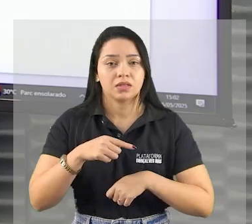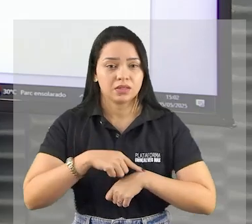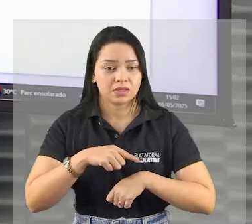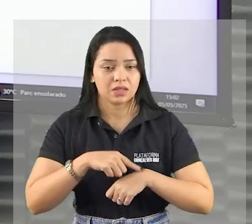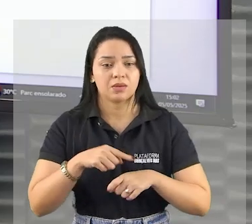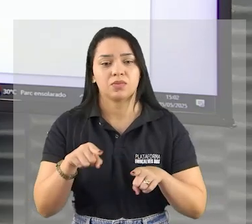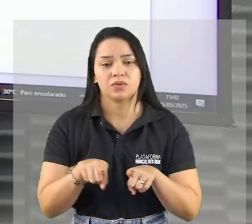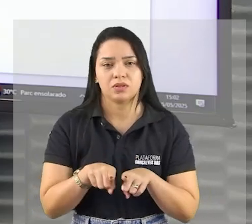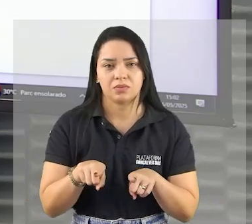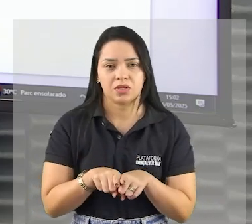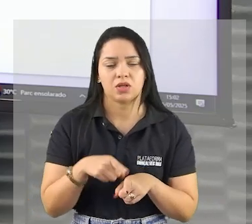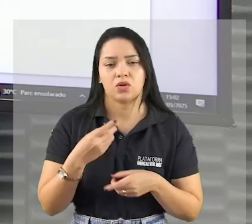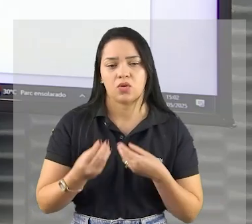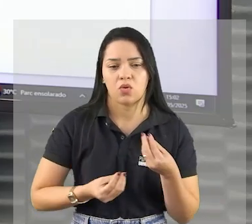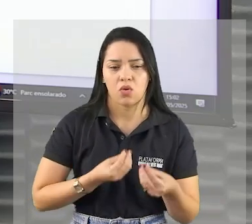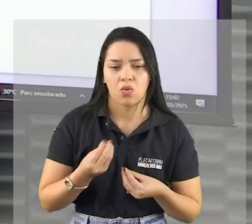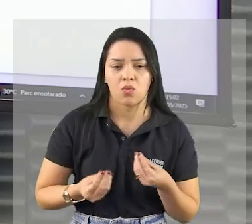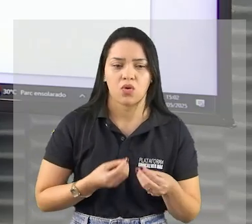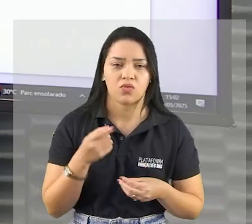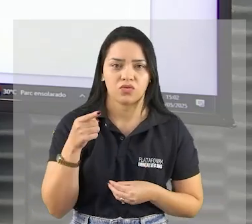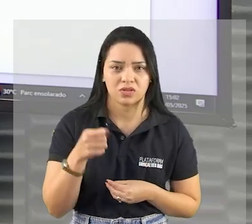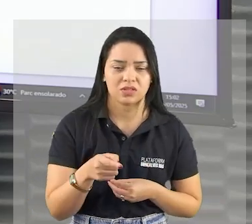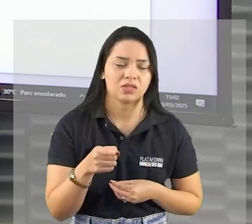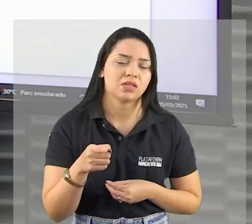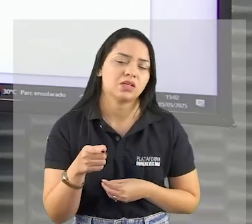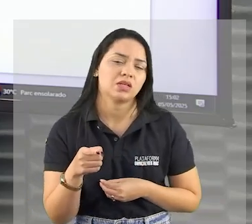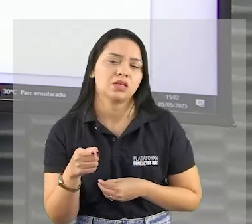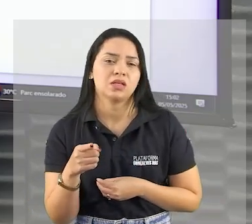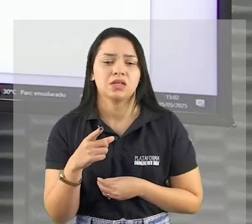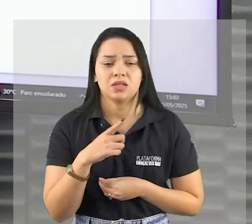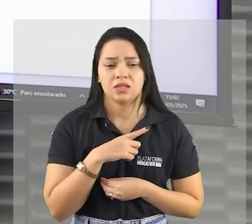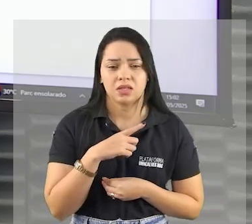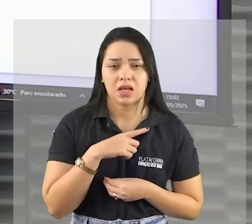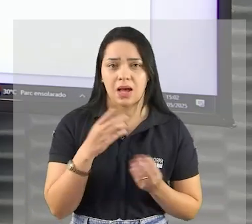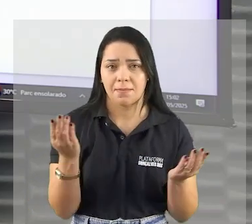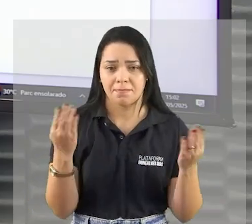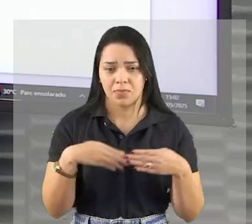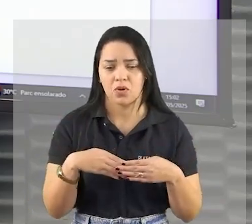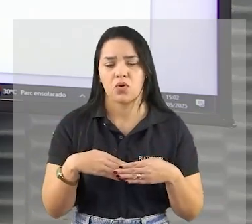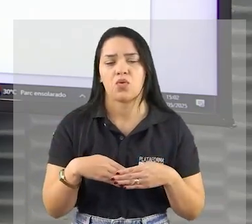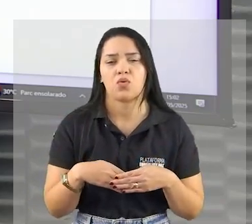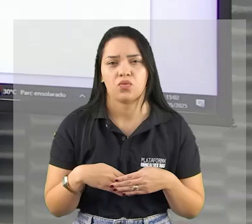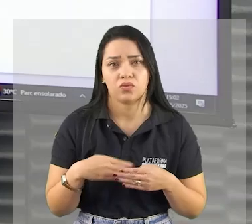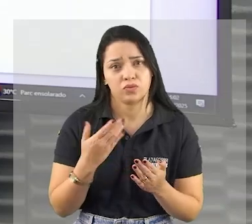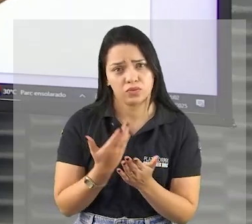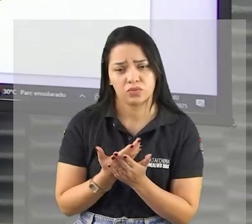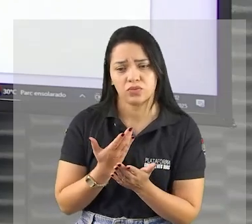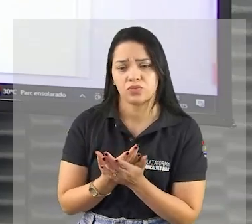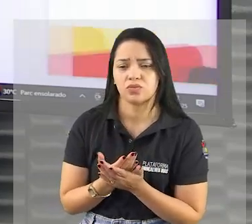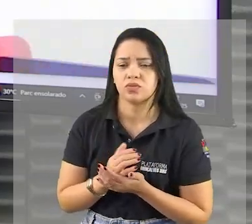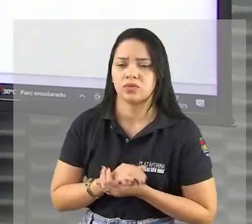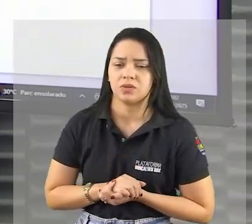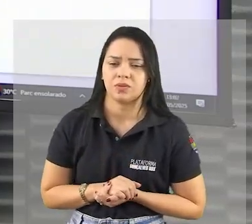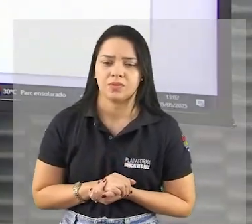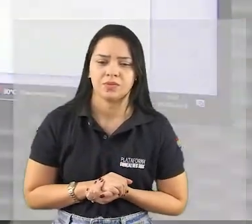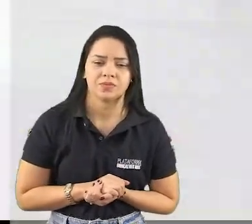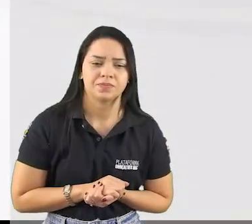também a partir da maneira como você lida, maneja a prova, certo?